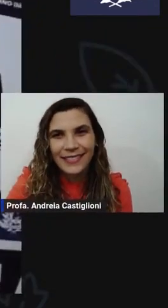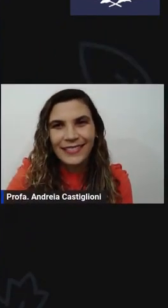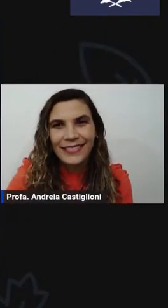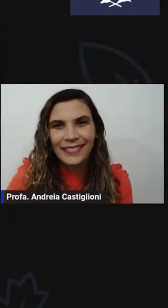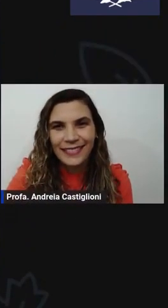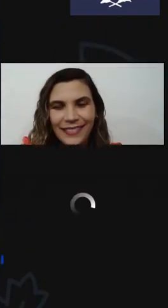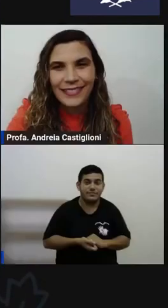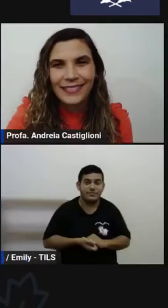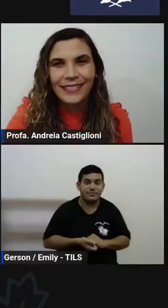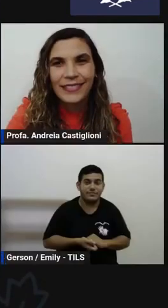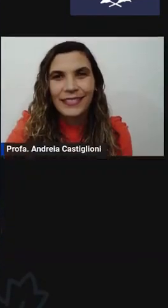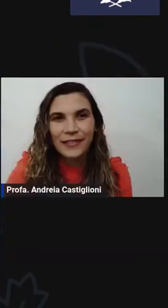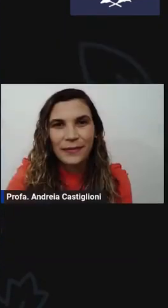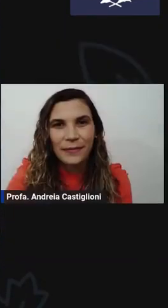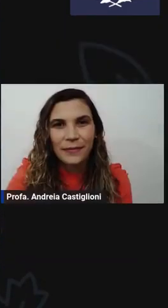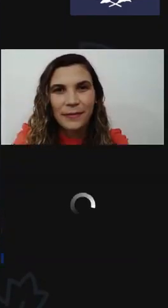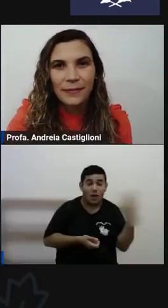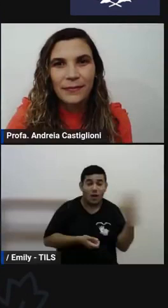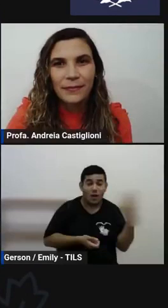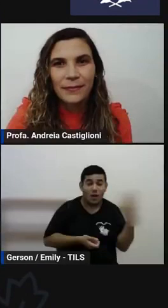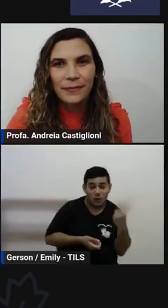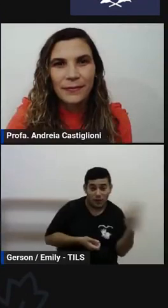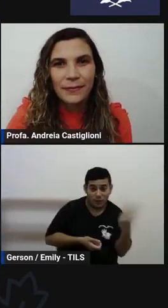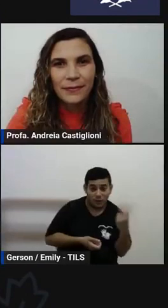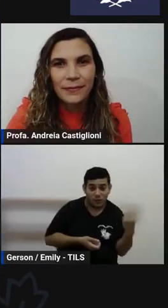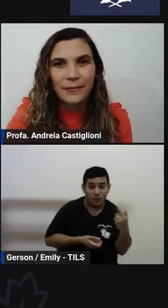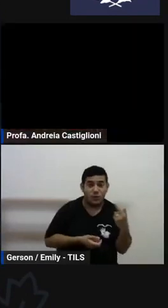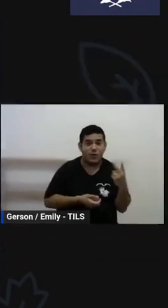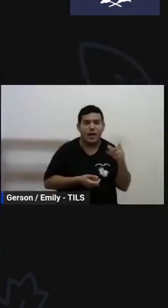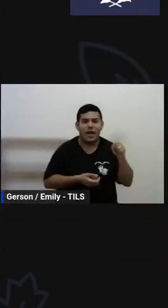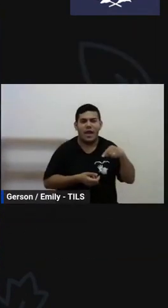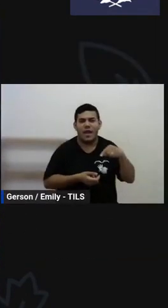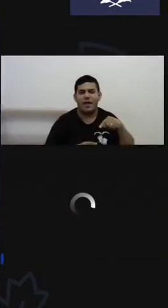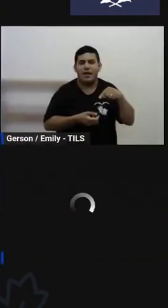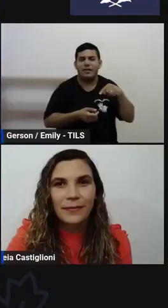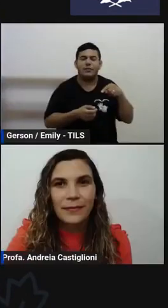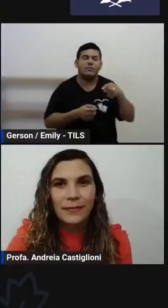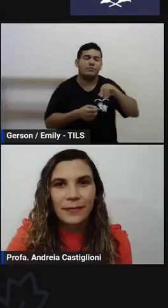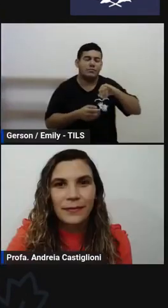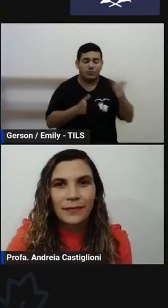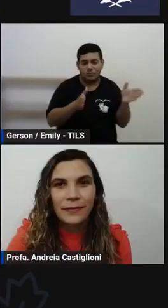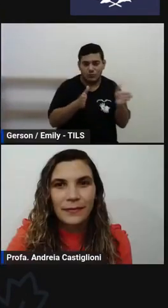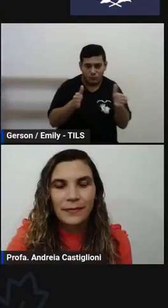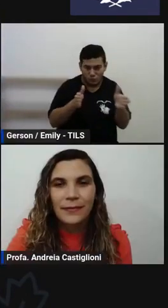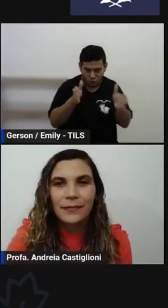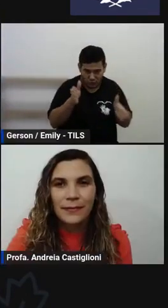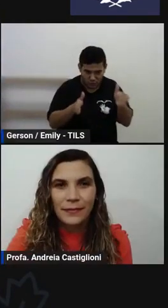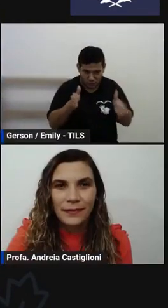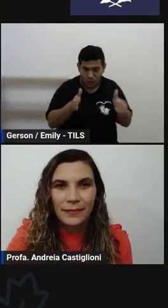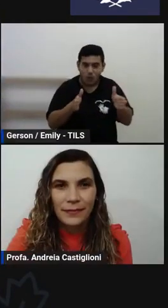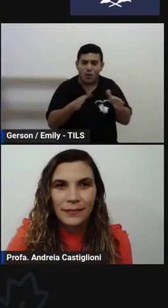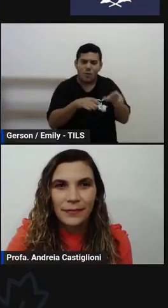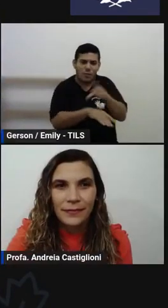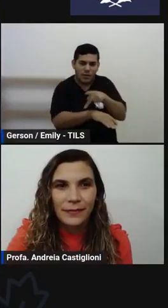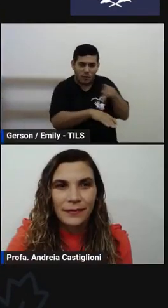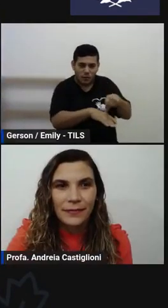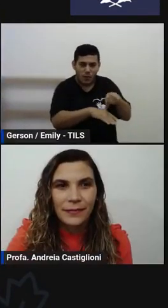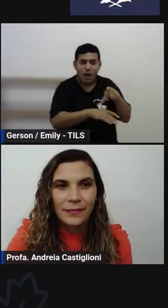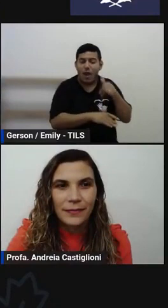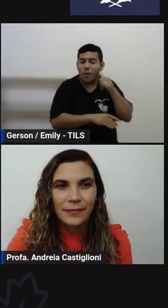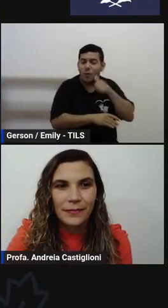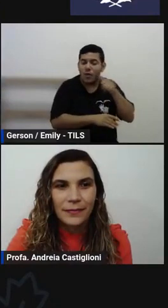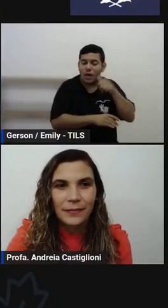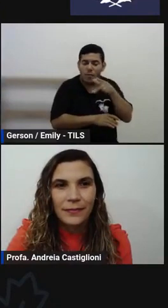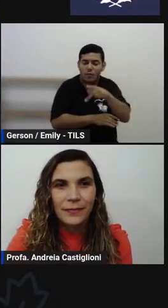-vindas ao nosso segundo momento da nossa jornada pedagógica. Eu sou professora Rafaela